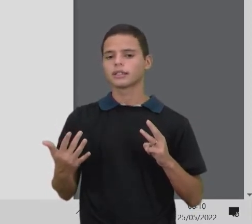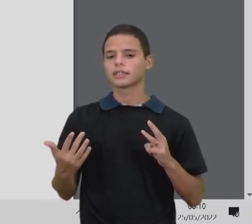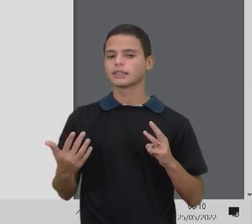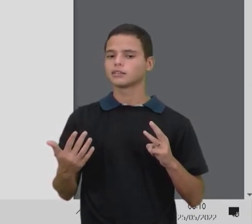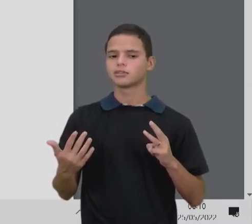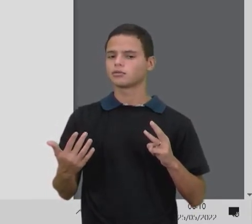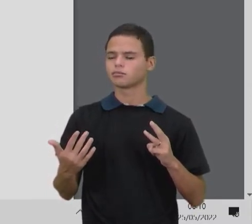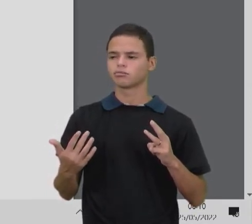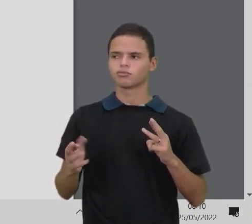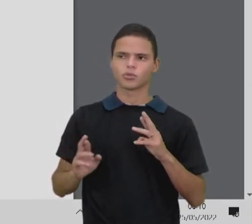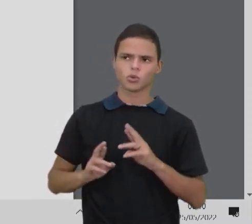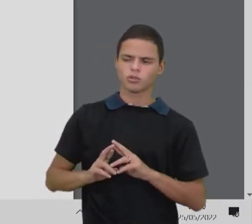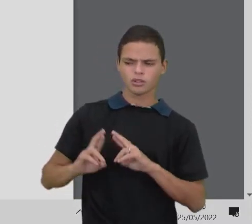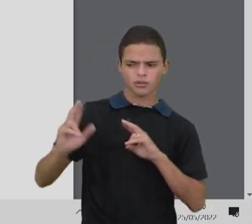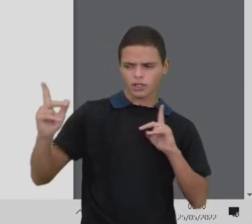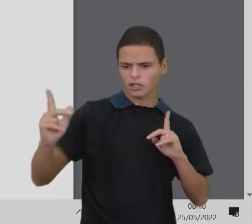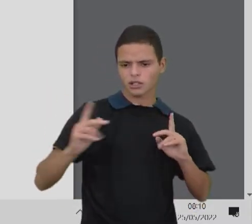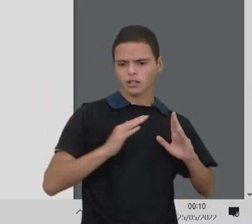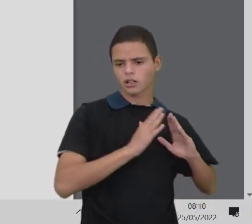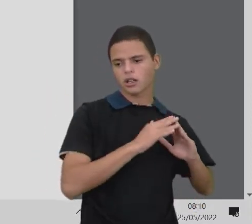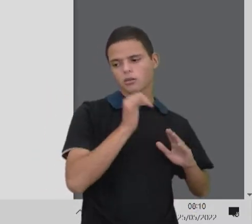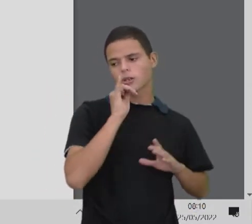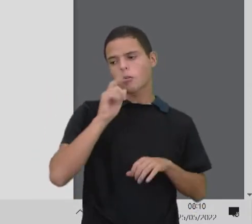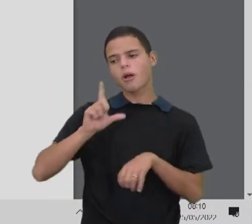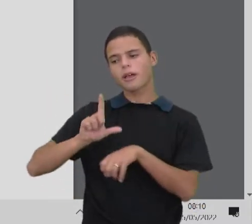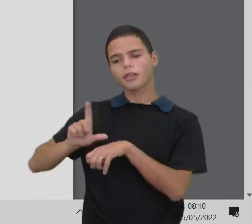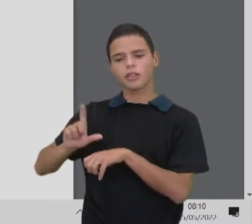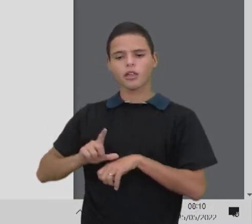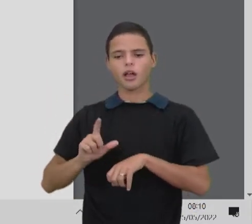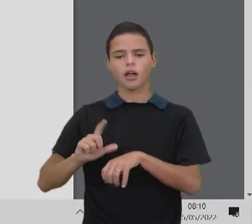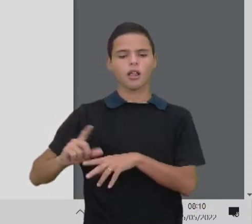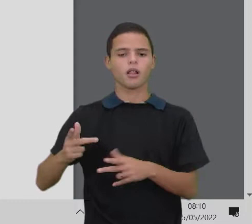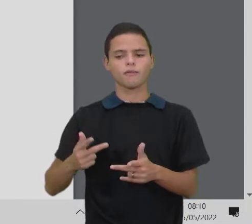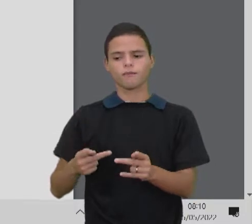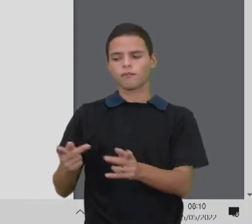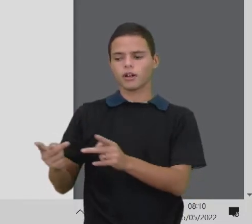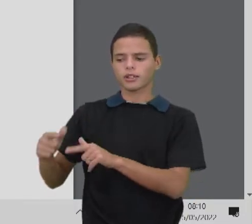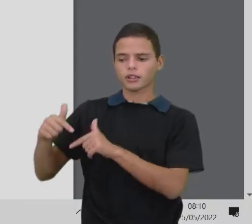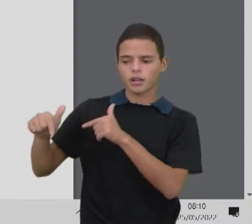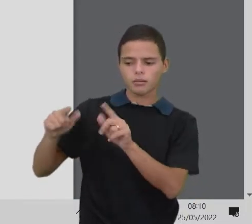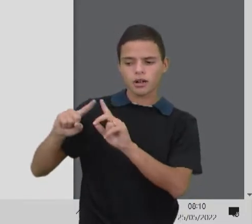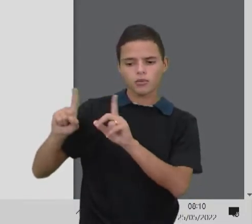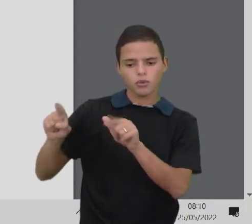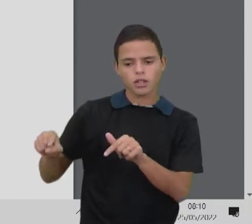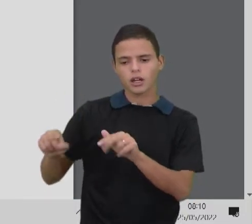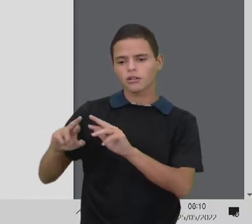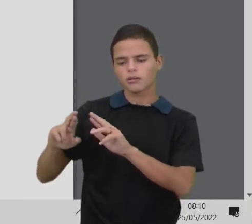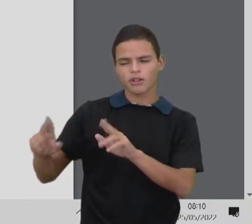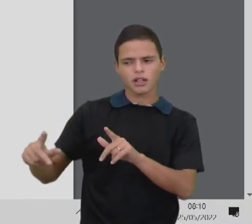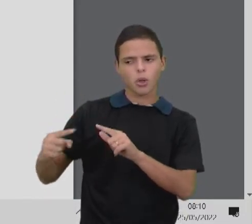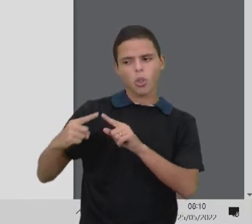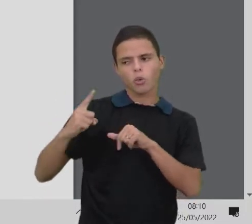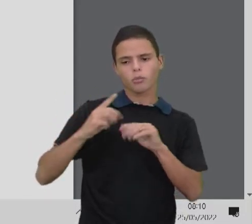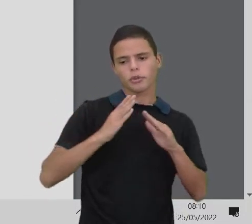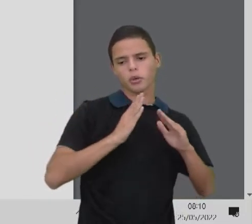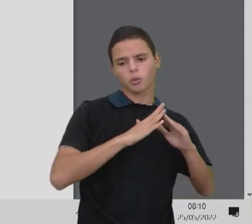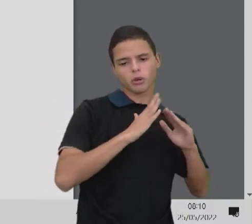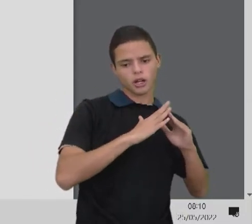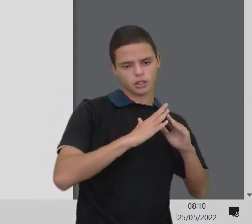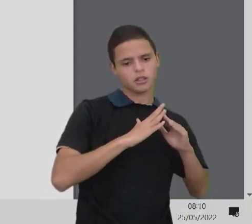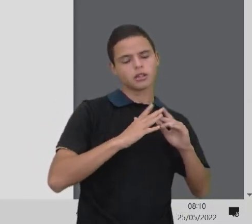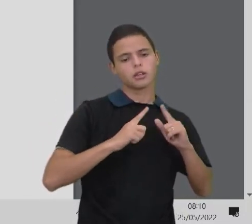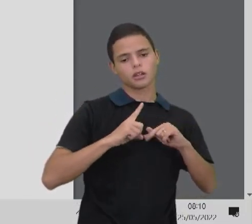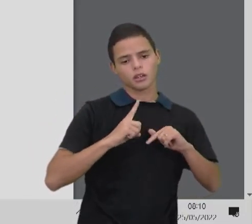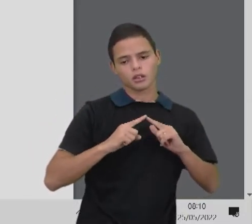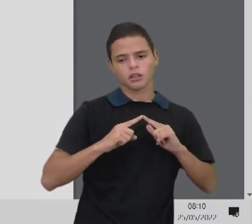são residenciais, então atividades comerciais, então de serviços, olha só, de serviços. Então, ó, se